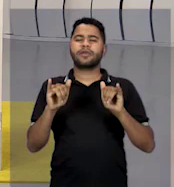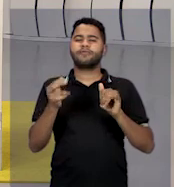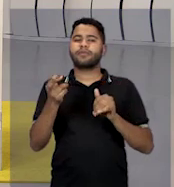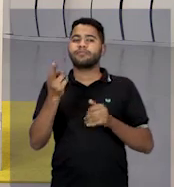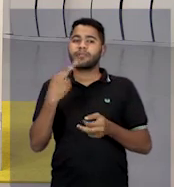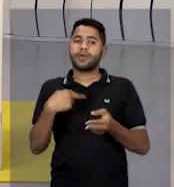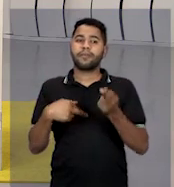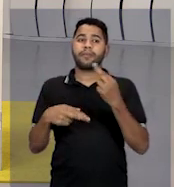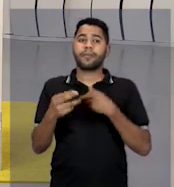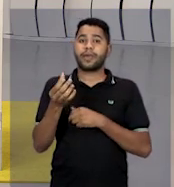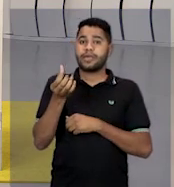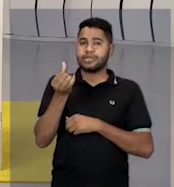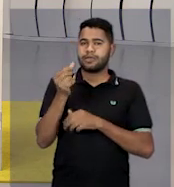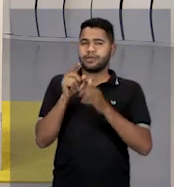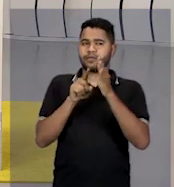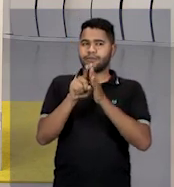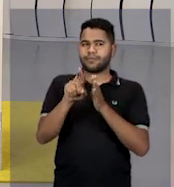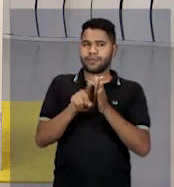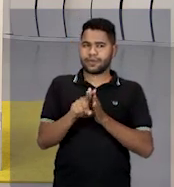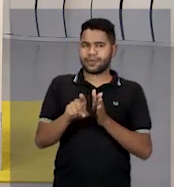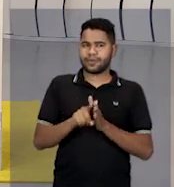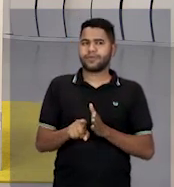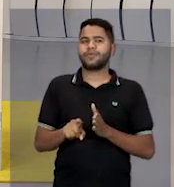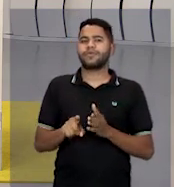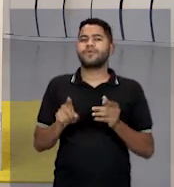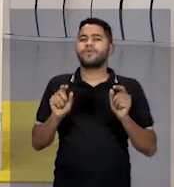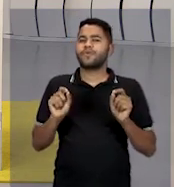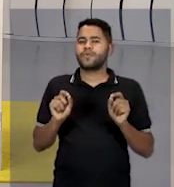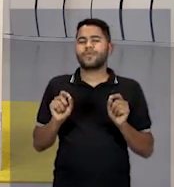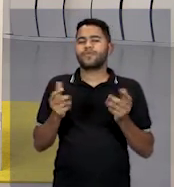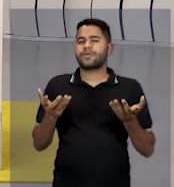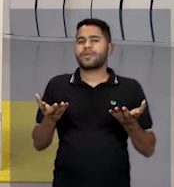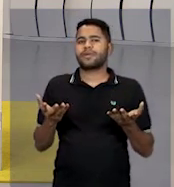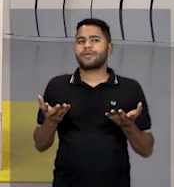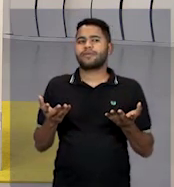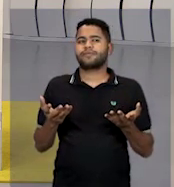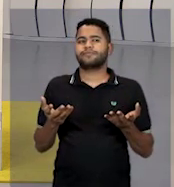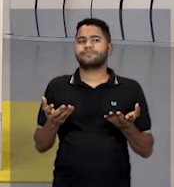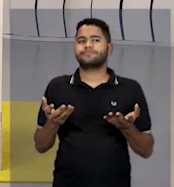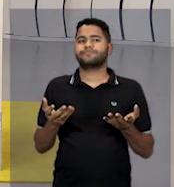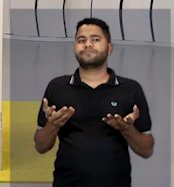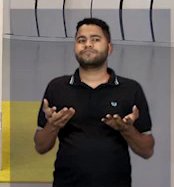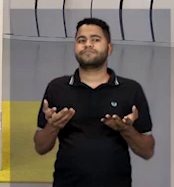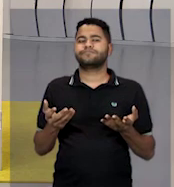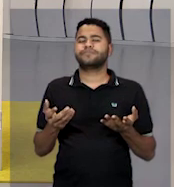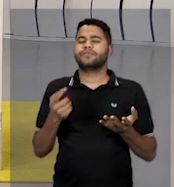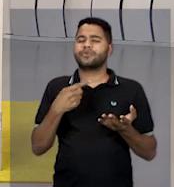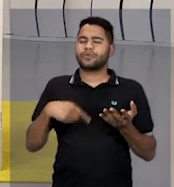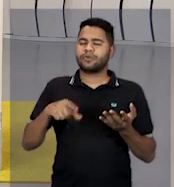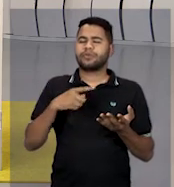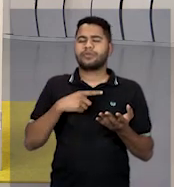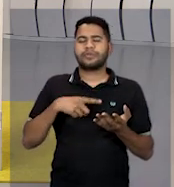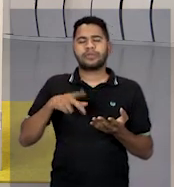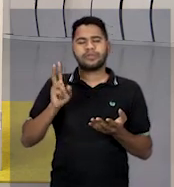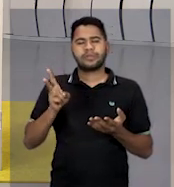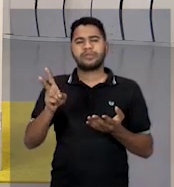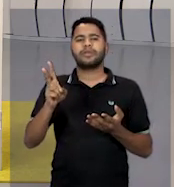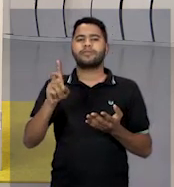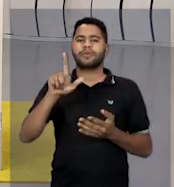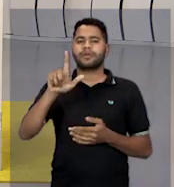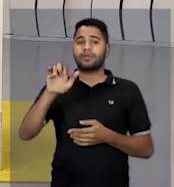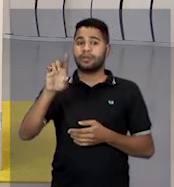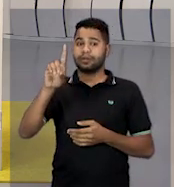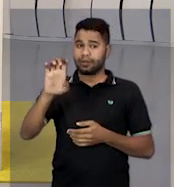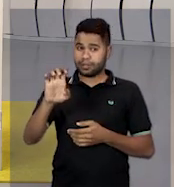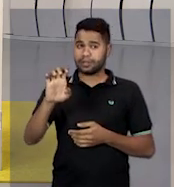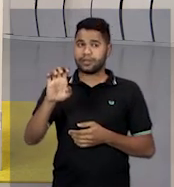responder as 6 perguntinhas que são aí, né, que nós encontramos sempre no lead.